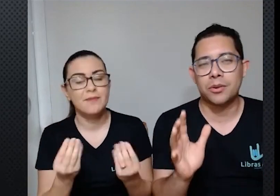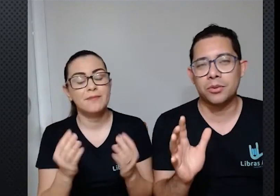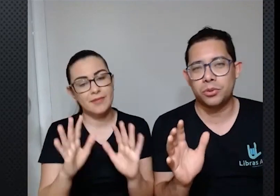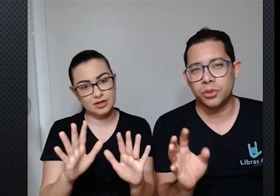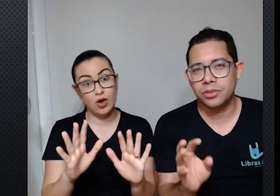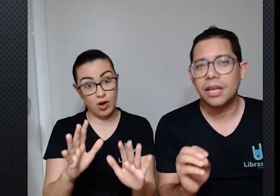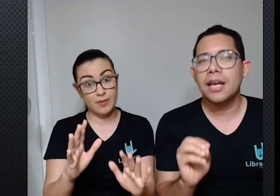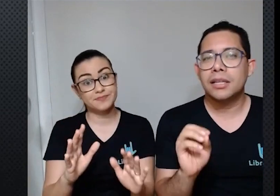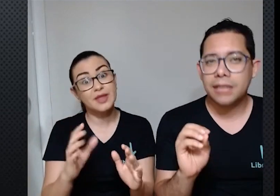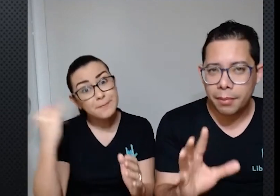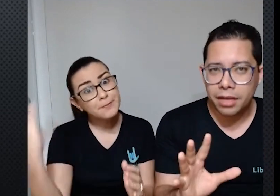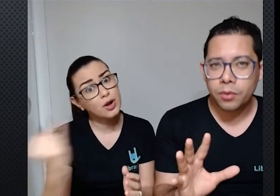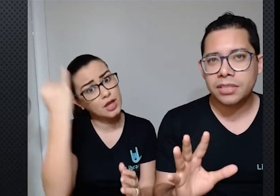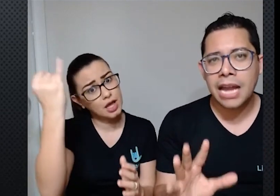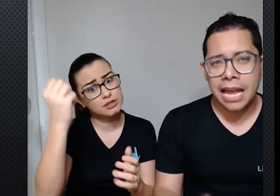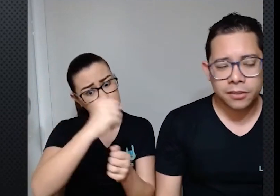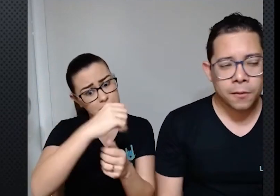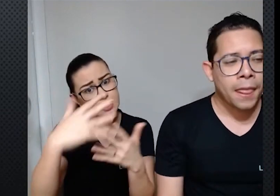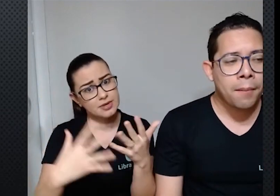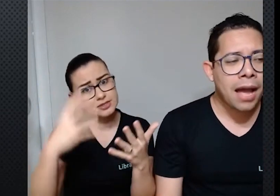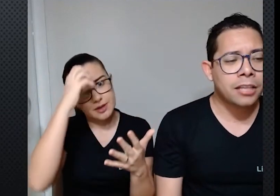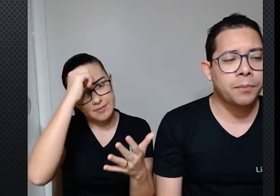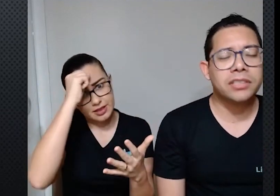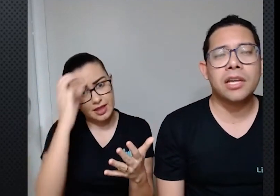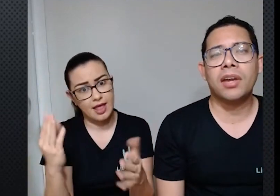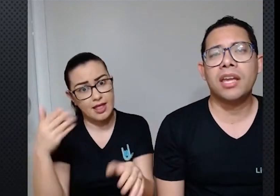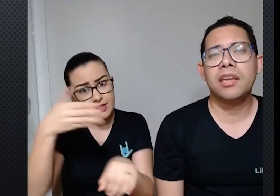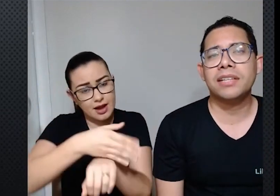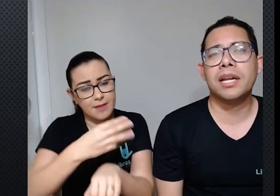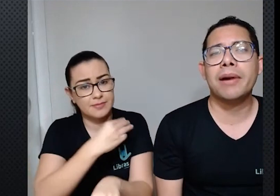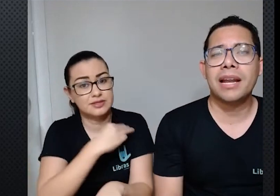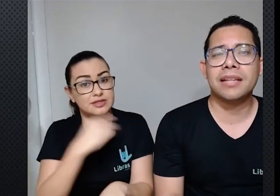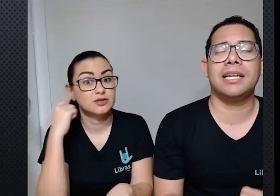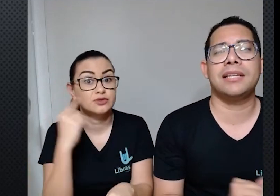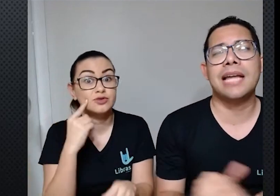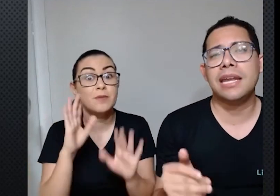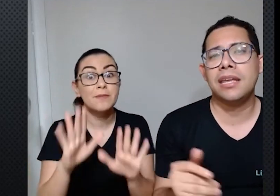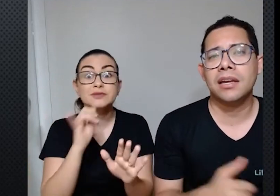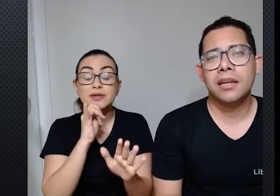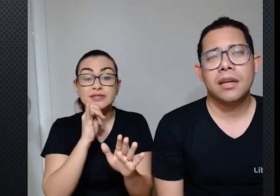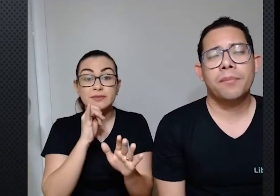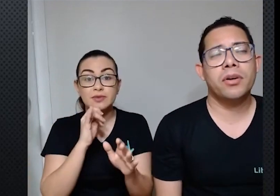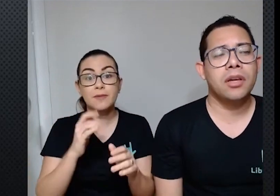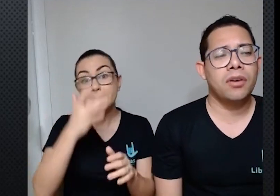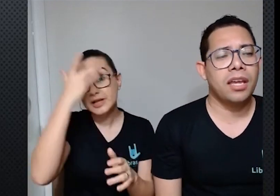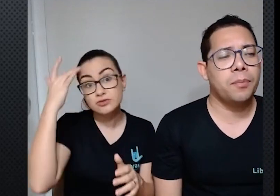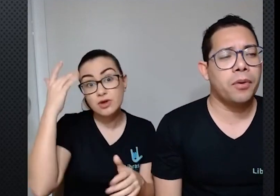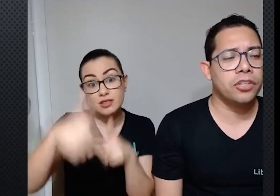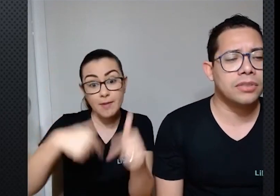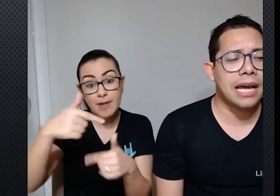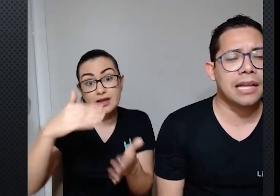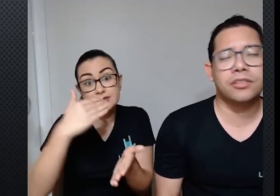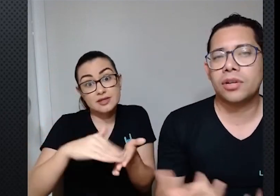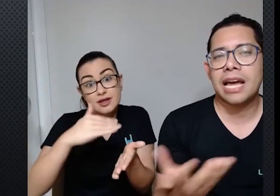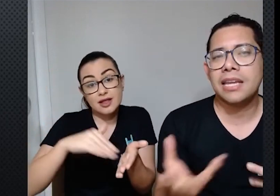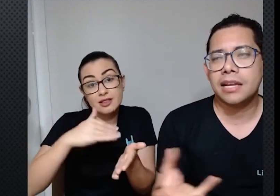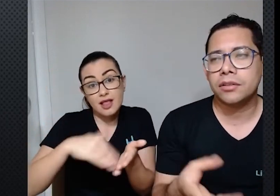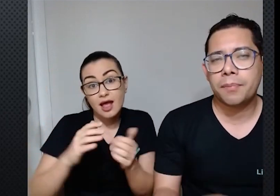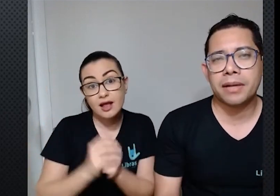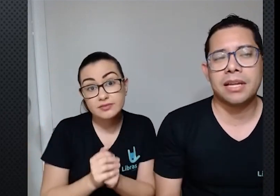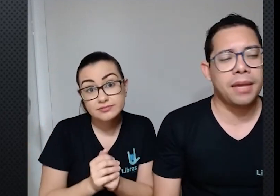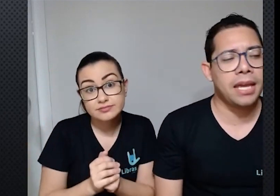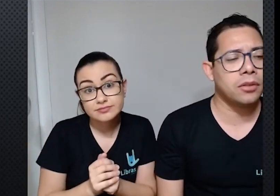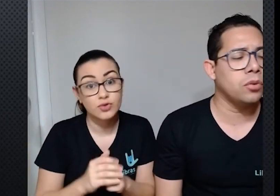do Ministério com Surdos saiba a língua de sinais. Mas pode ser alguém que vai trabalhar na secretaria, pode ser alguém que pode ajudar na tesouraria